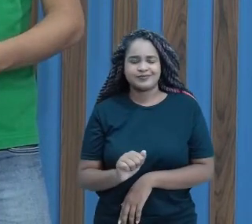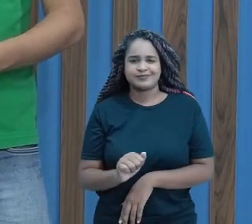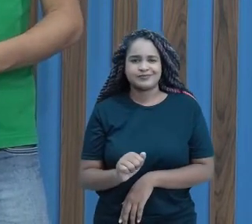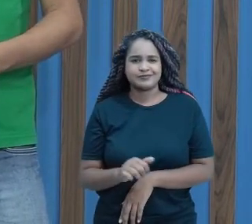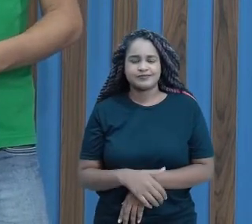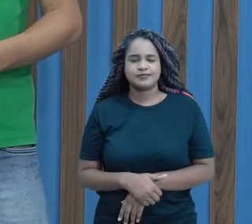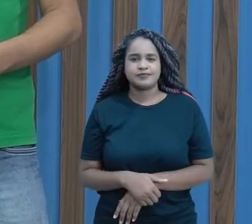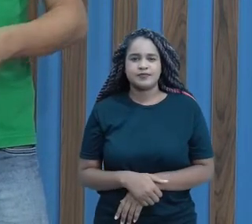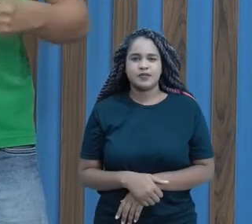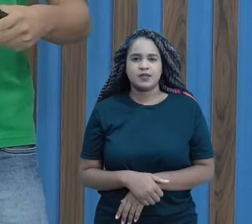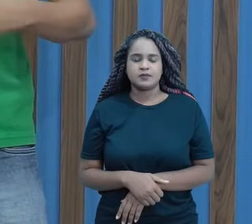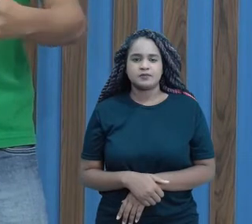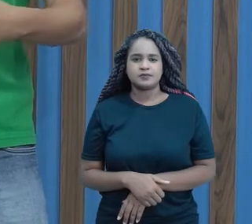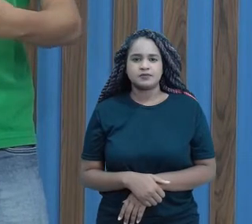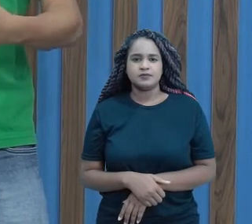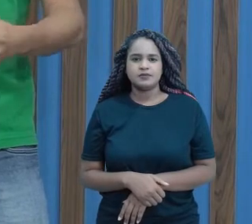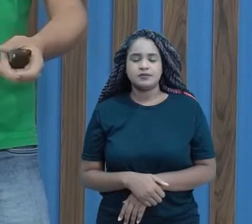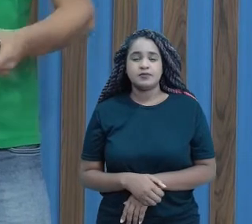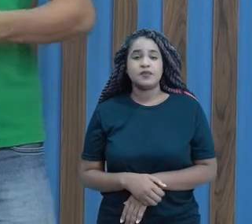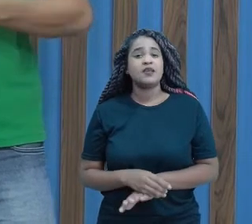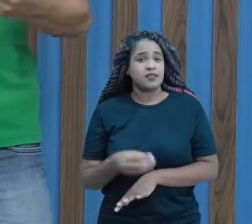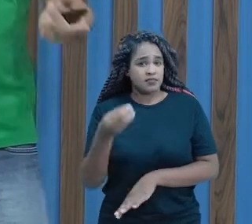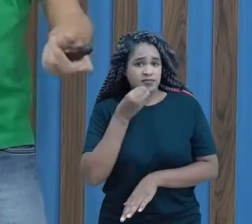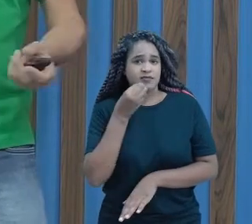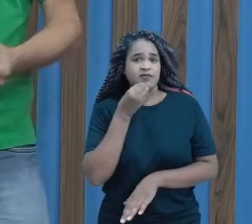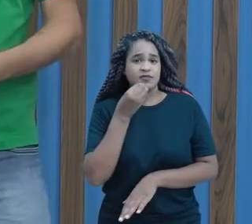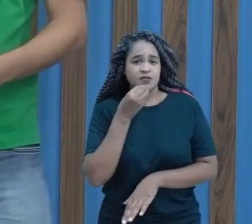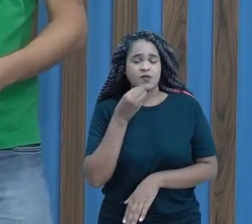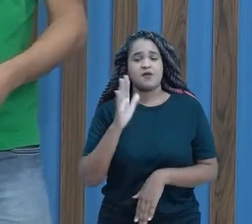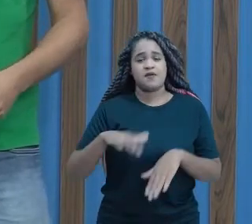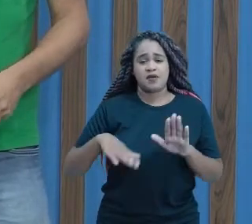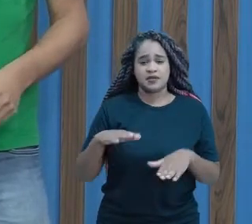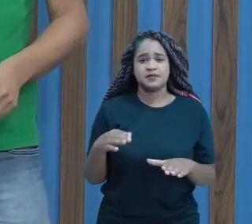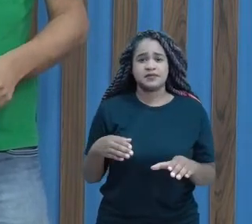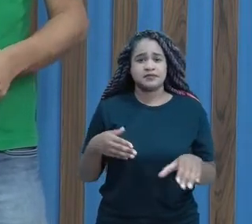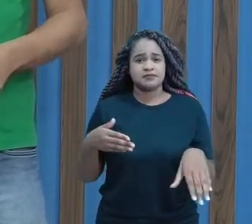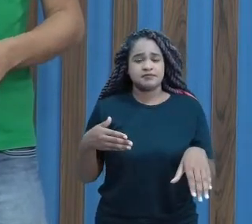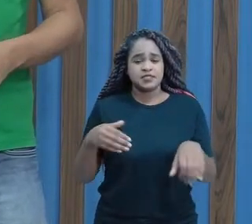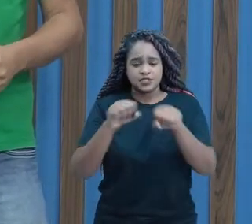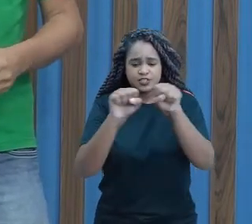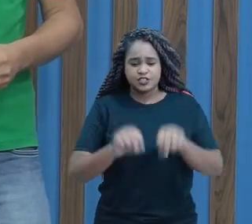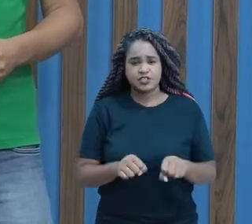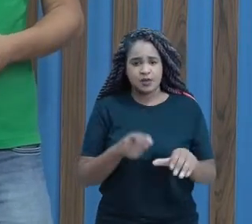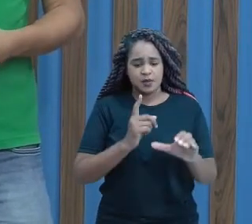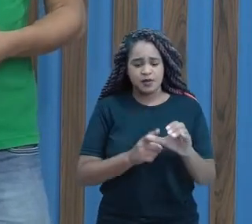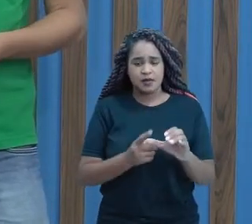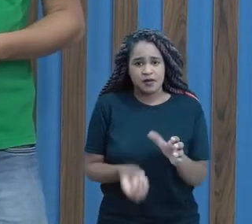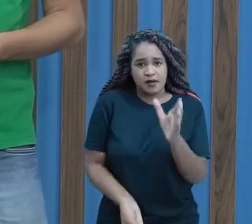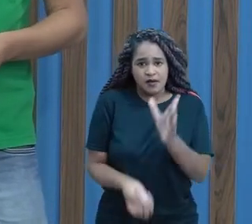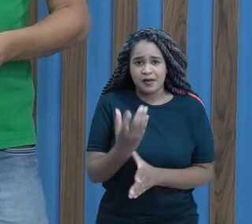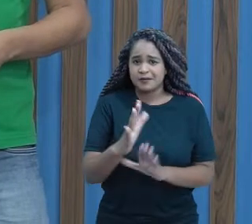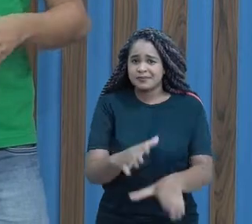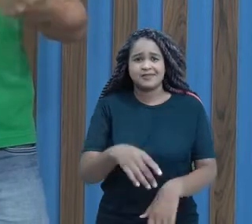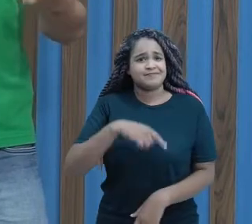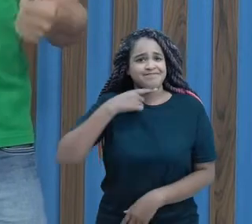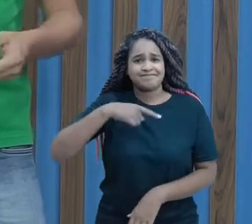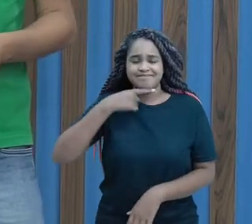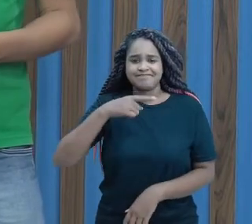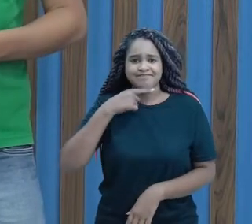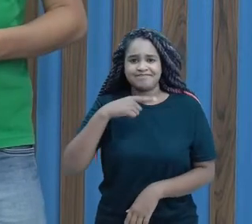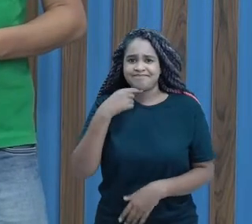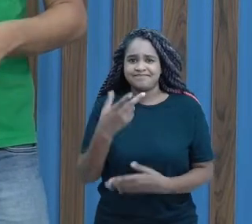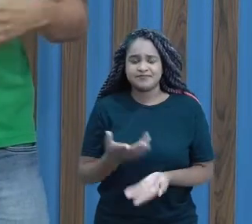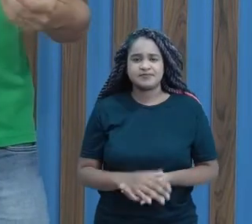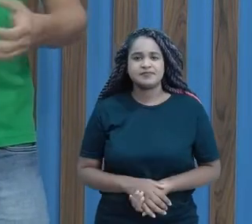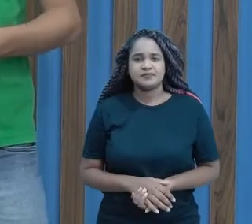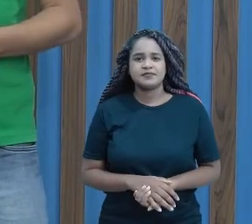né? E mesmo quando se tentou uma revolta ou outra ali, né, mas nunca chegou nem perto, né, de ser comunista. Bem